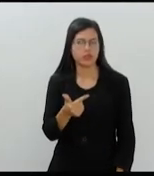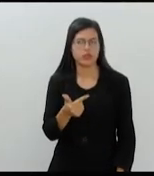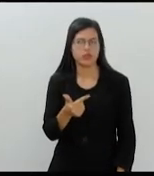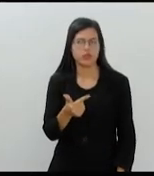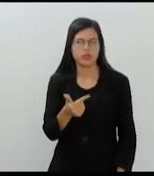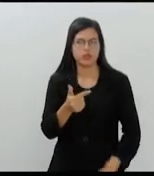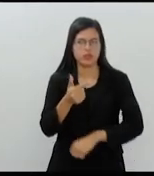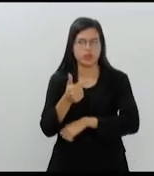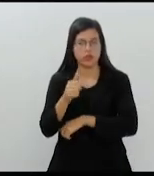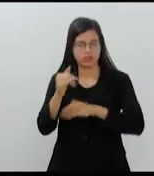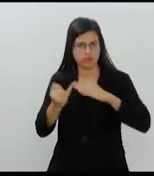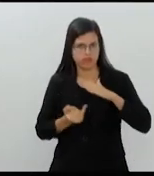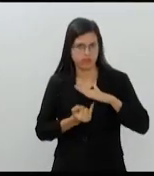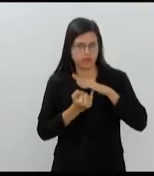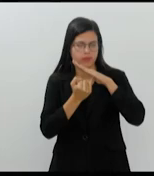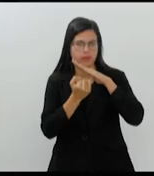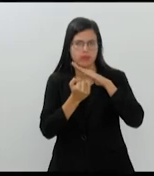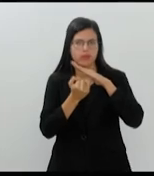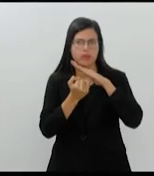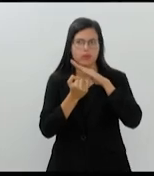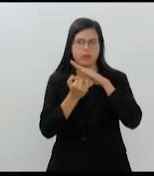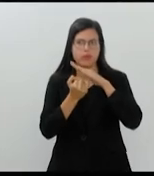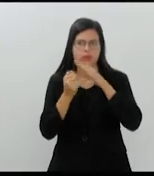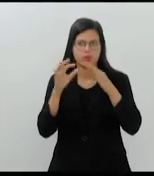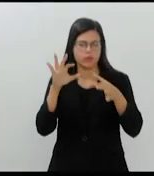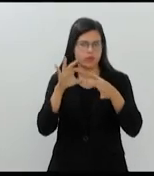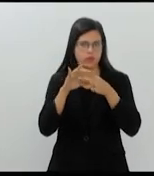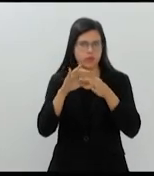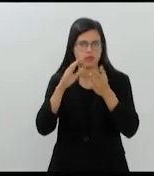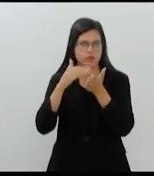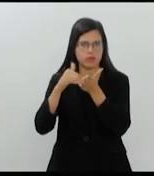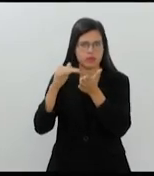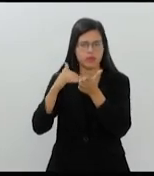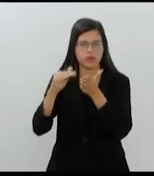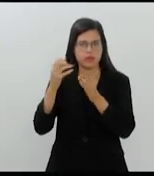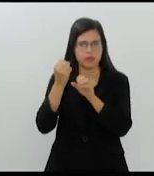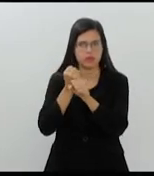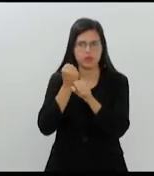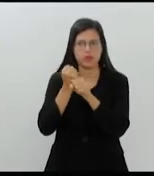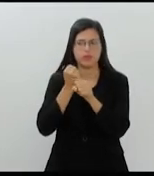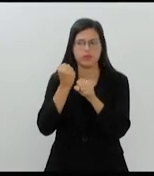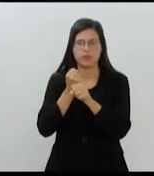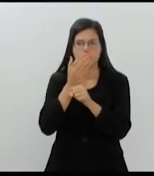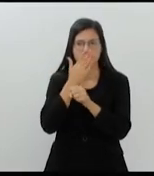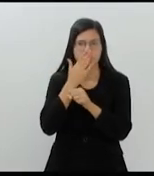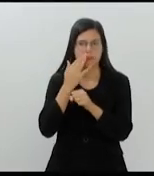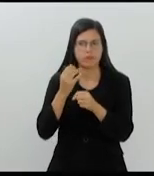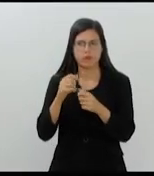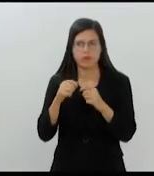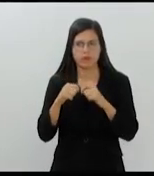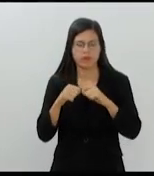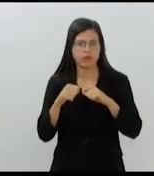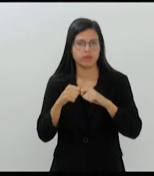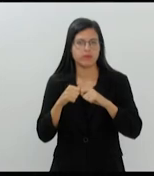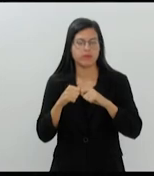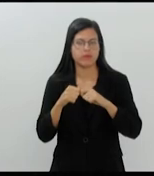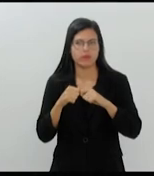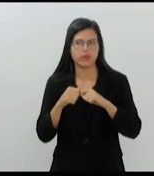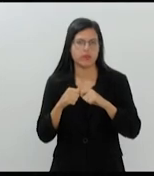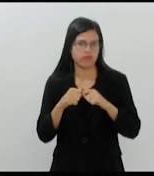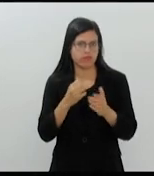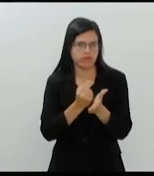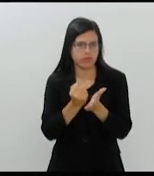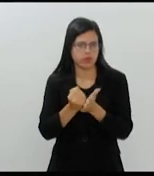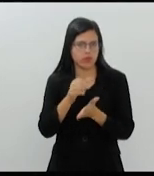esse instituto, ligado à Secretaria de Obras, à época, fez esse um contrato de 92